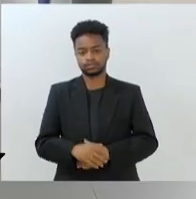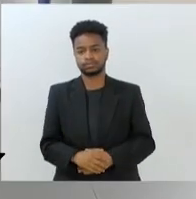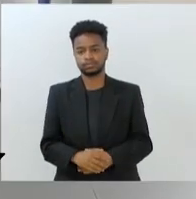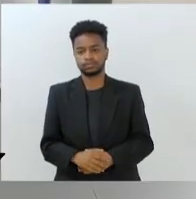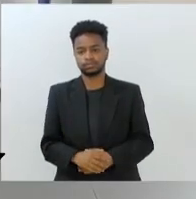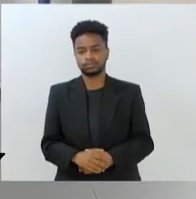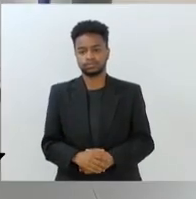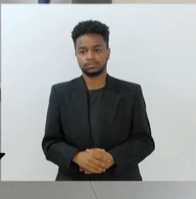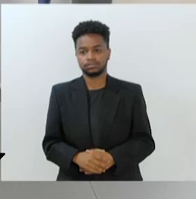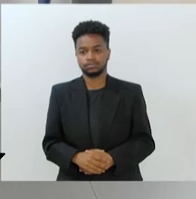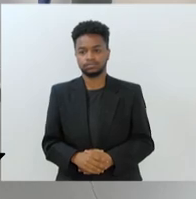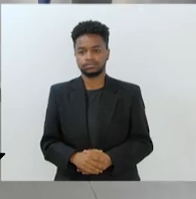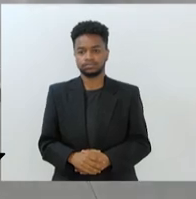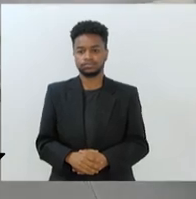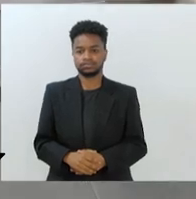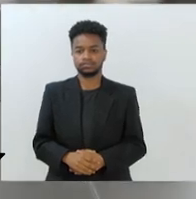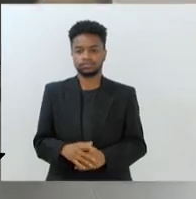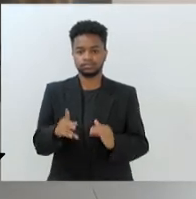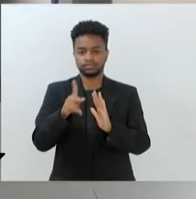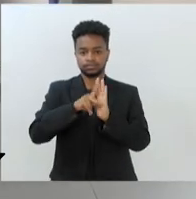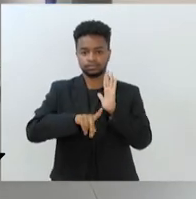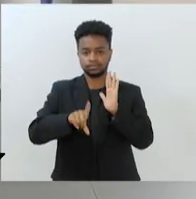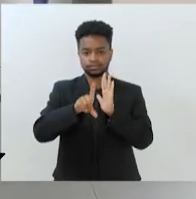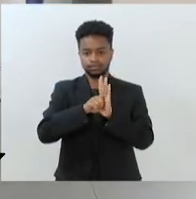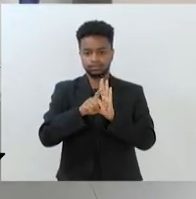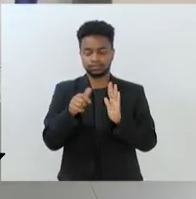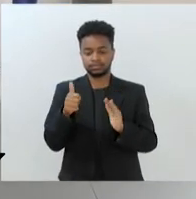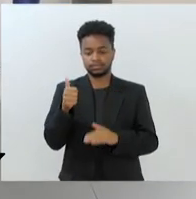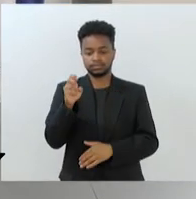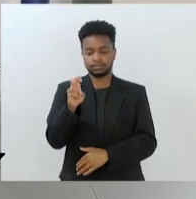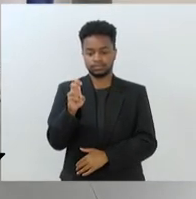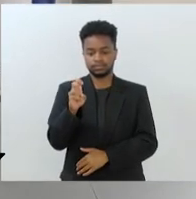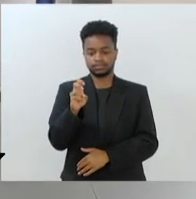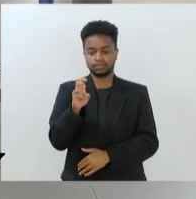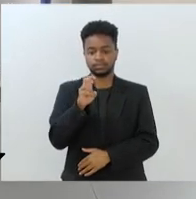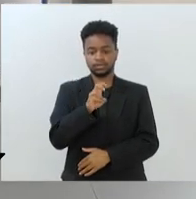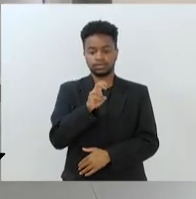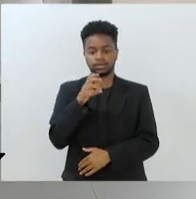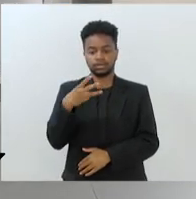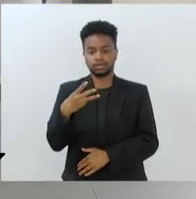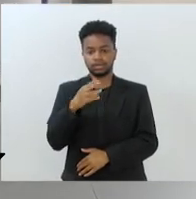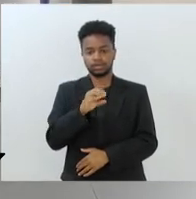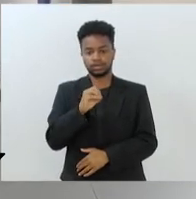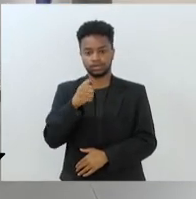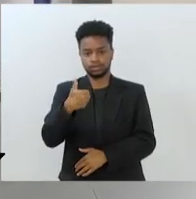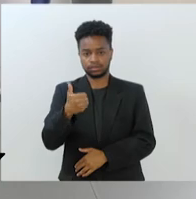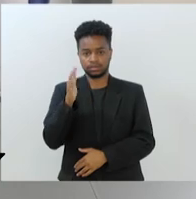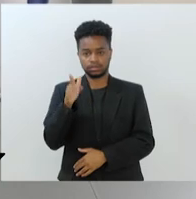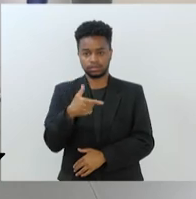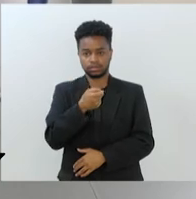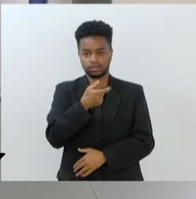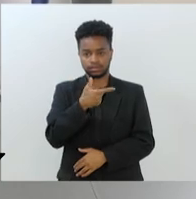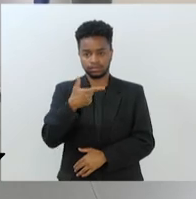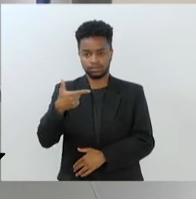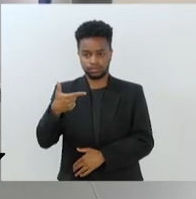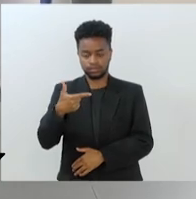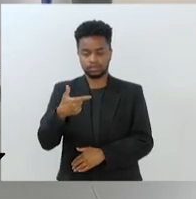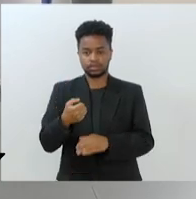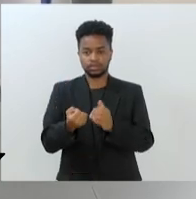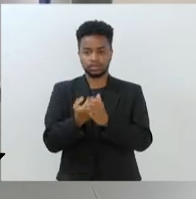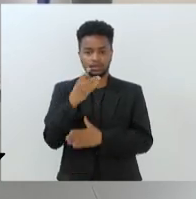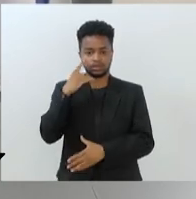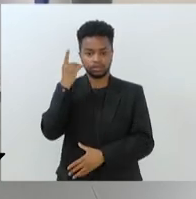aprovado. Projeto de lei 15 da pauta, 5301 de 22, de autoria do deputado Jalmir Júnior,